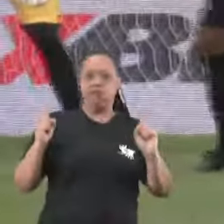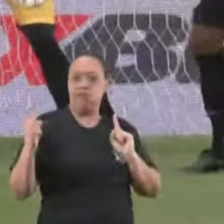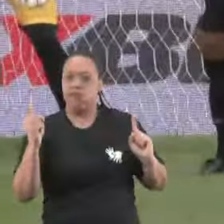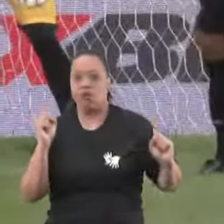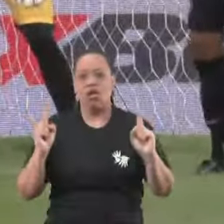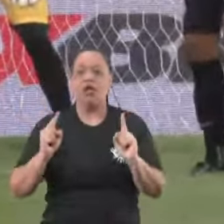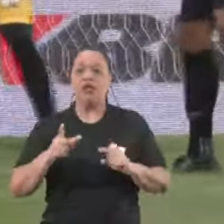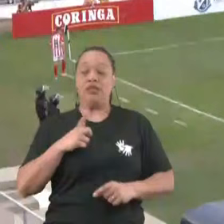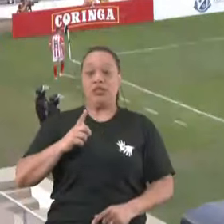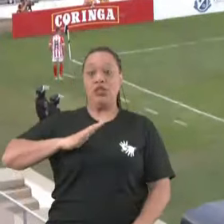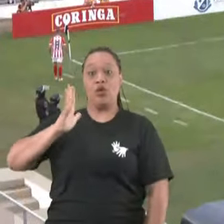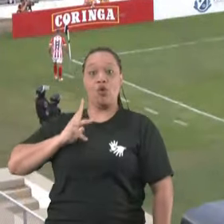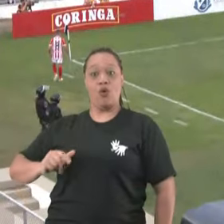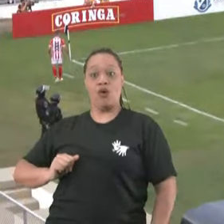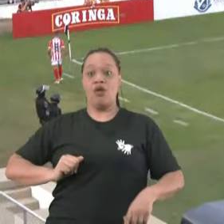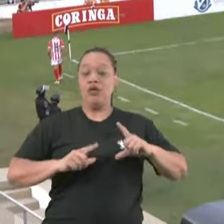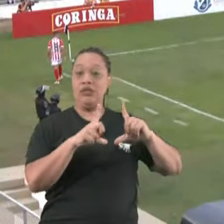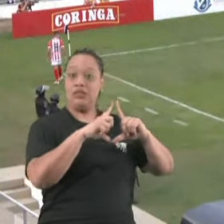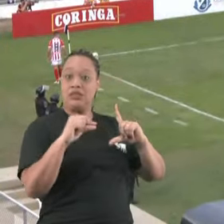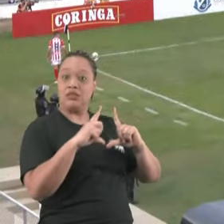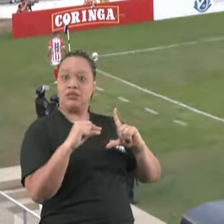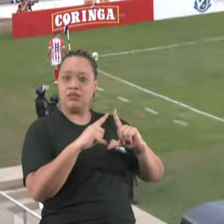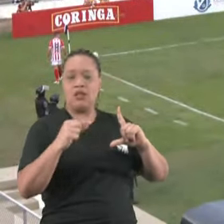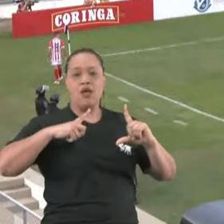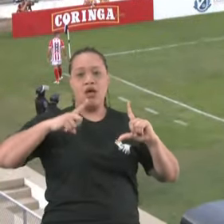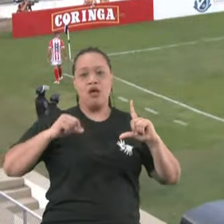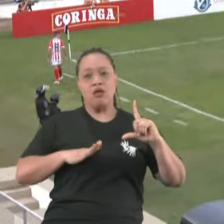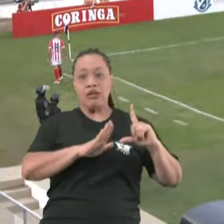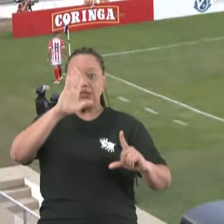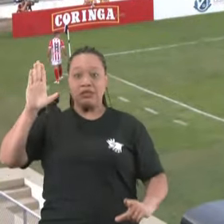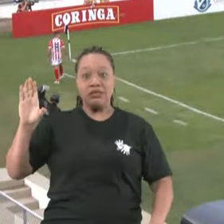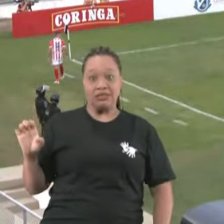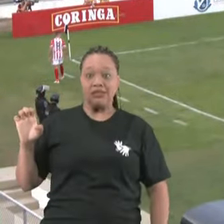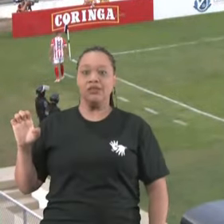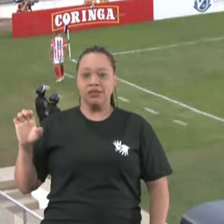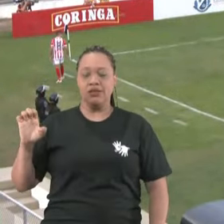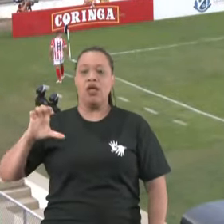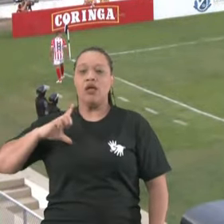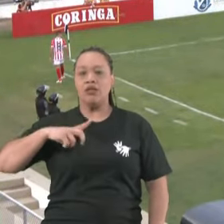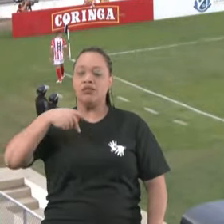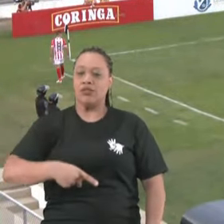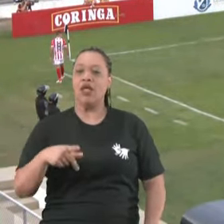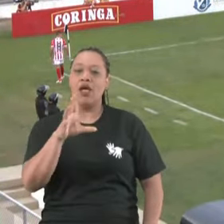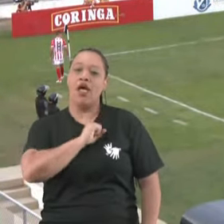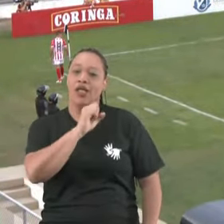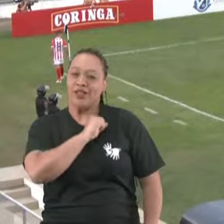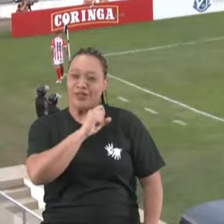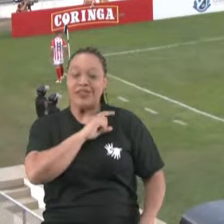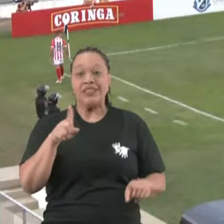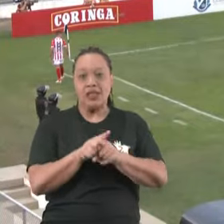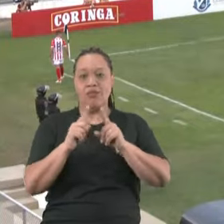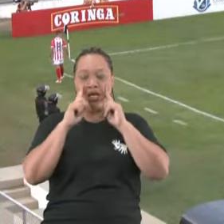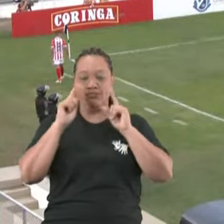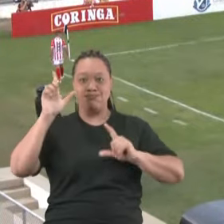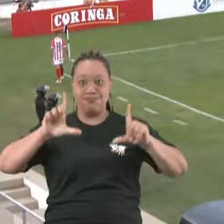Escanteio para o Galo aqui do lado esquerdo. Alô, seu João Vitor. Ele que adora plantas, ligado também na FAF